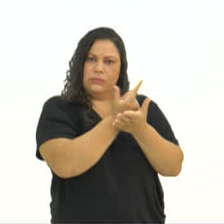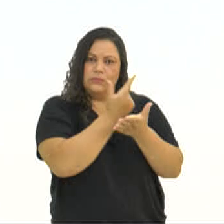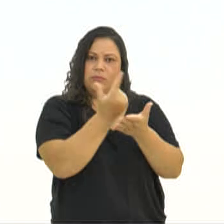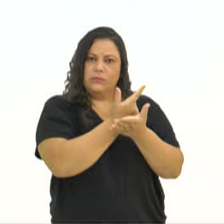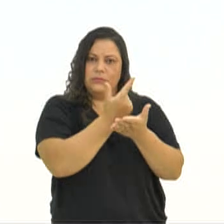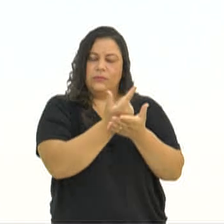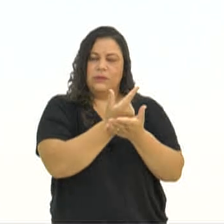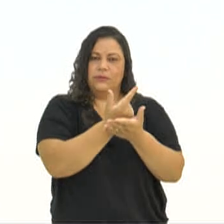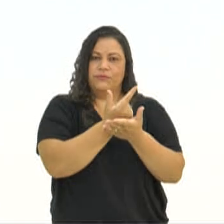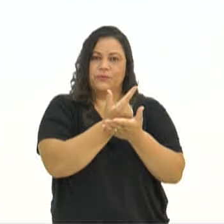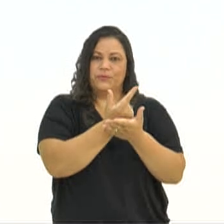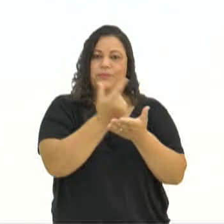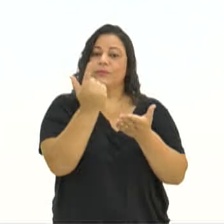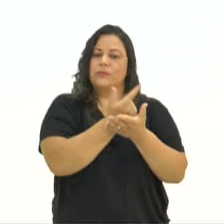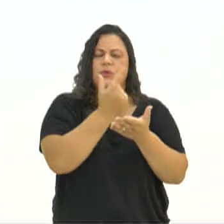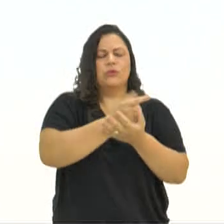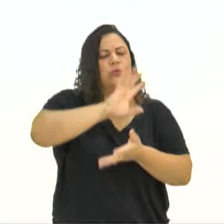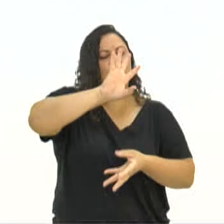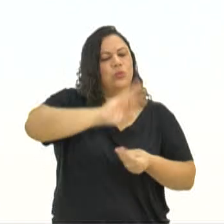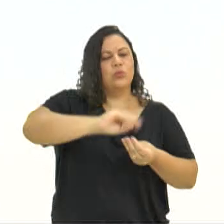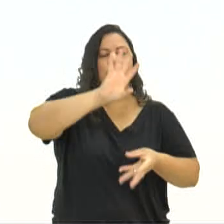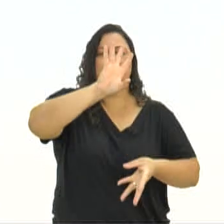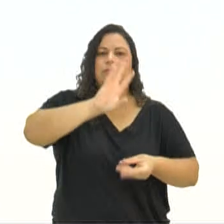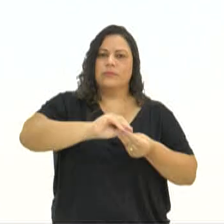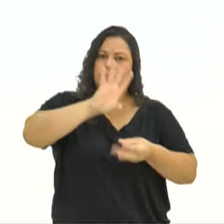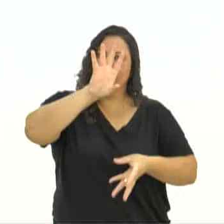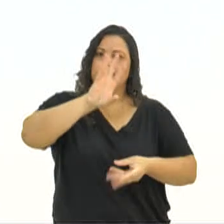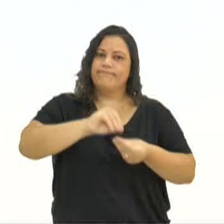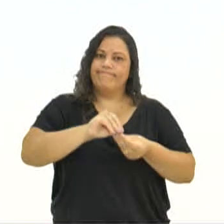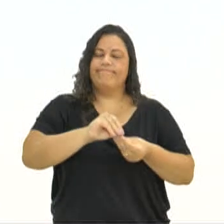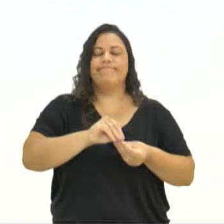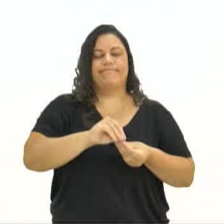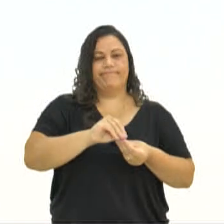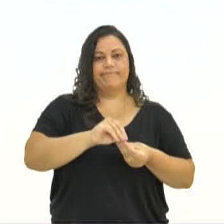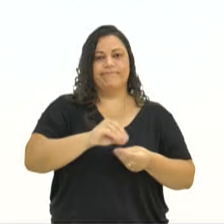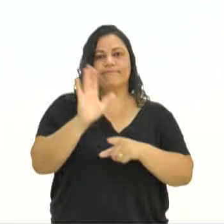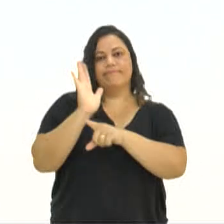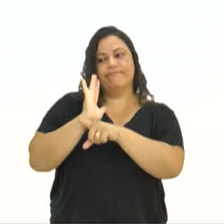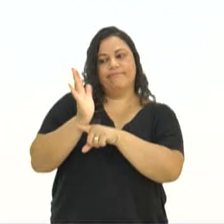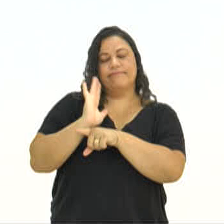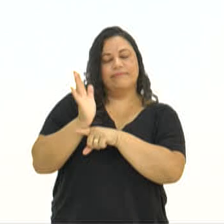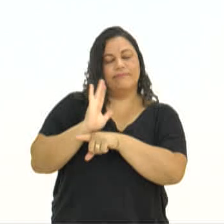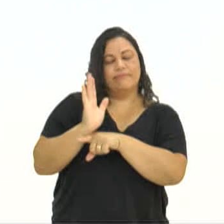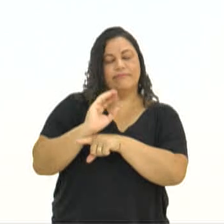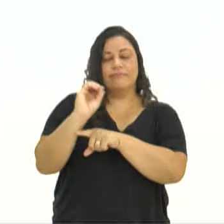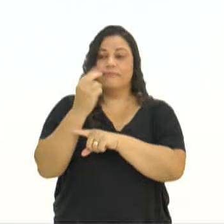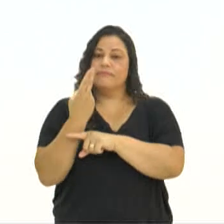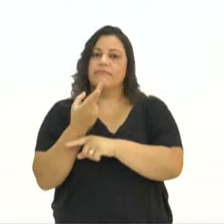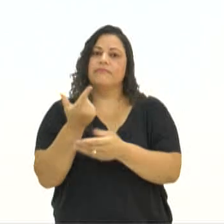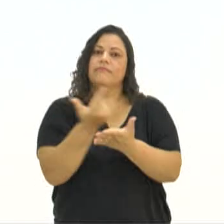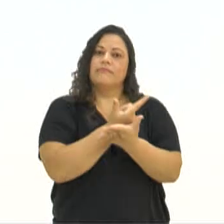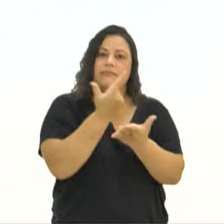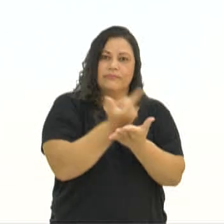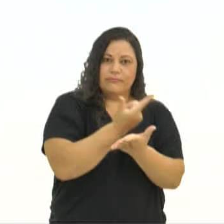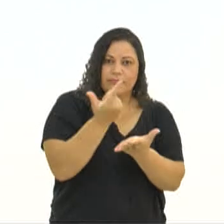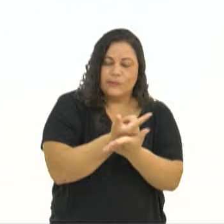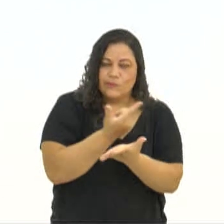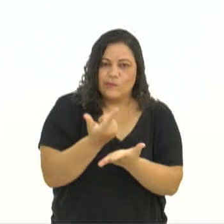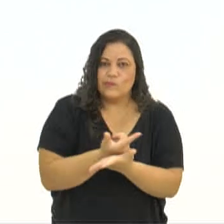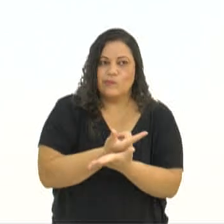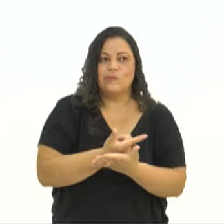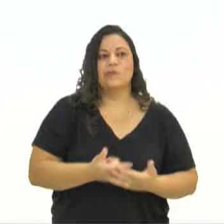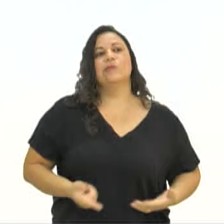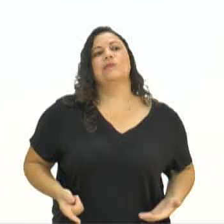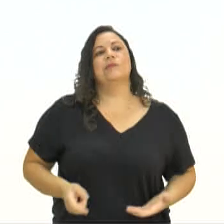Então, trata-se do resumo, né, da síntese de um filme ou de um livro. La sinopsis, por lo